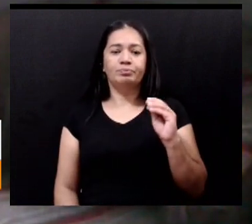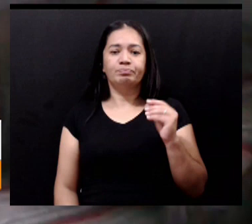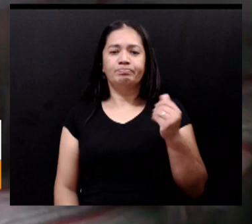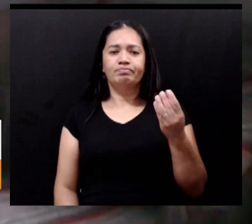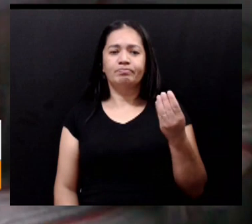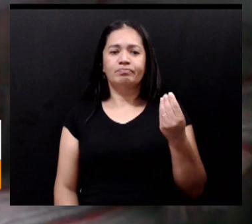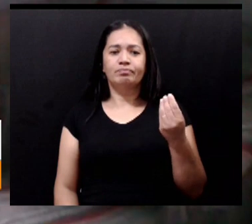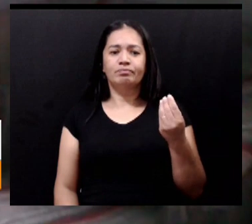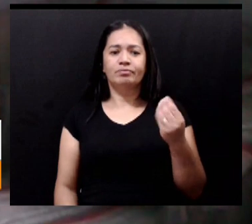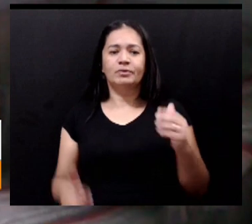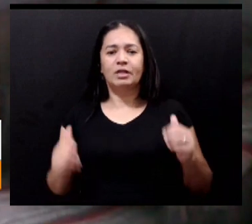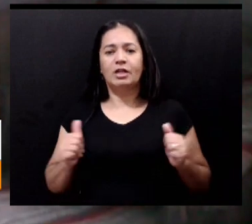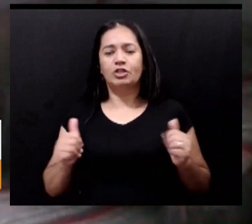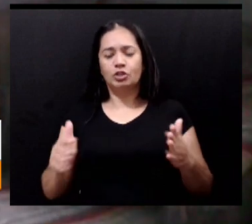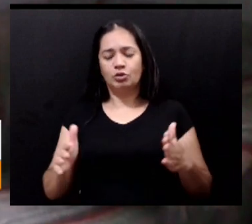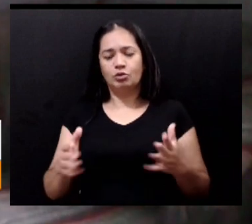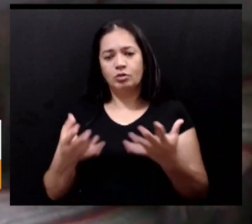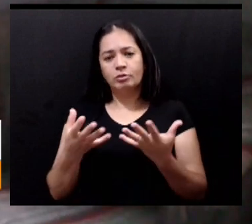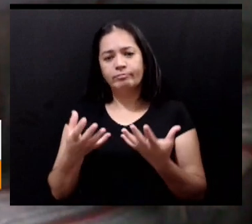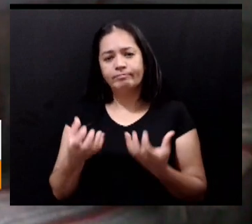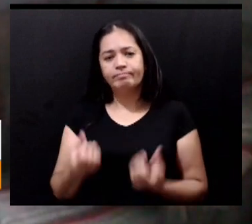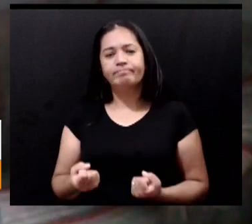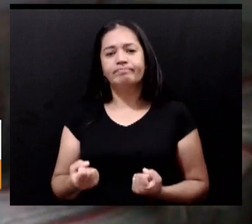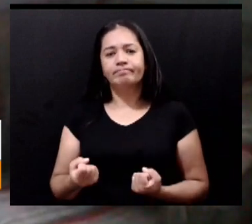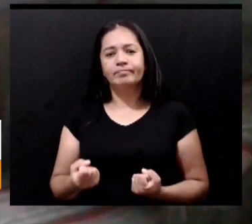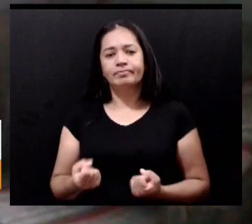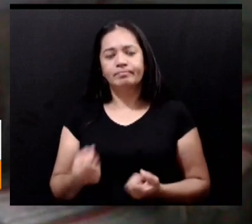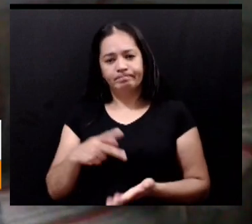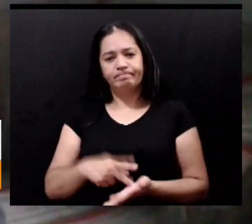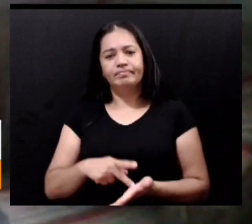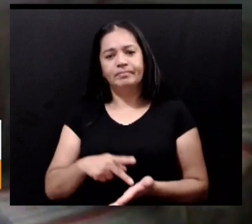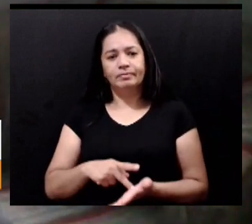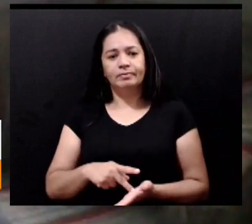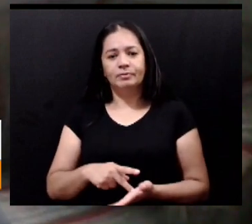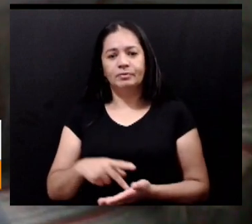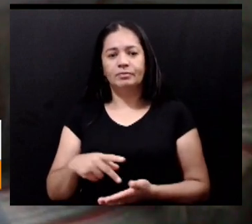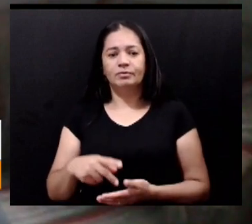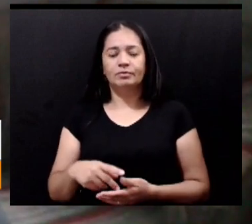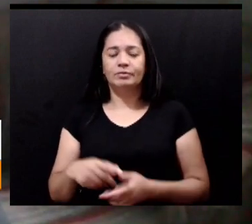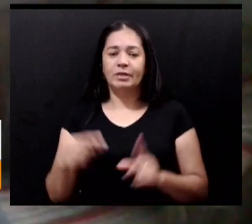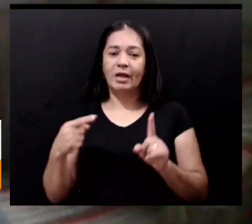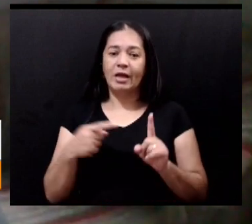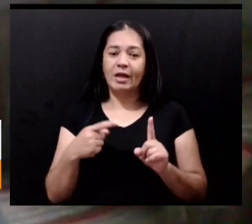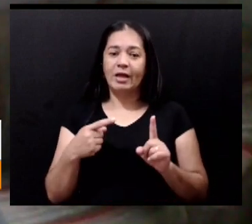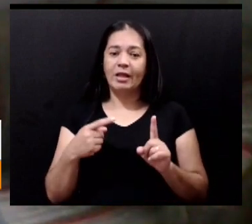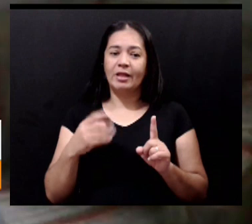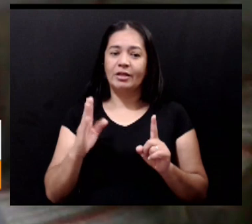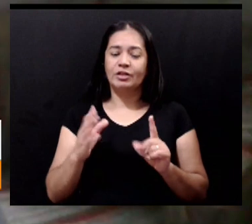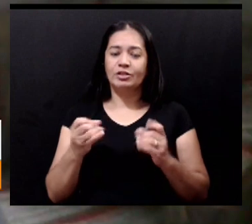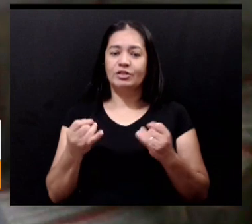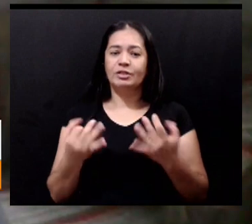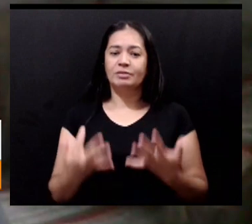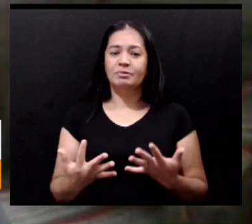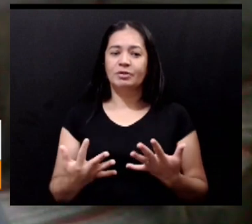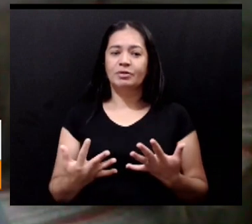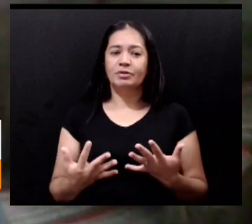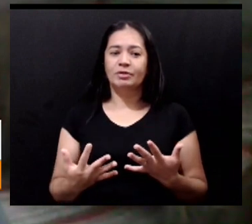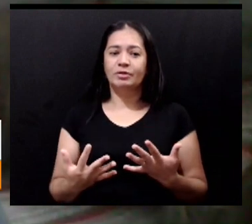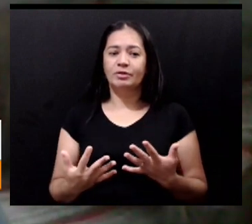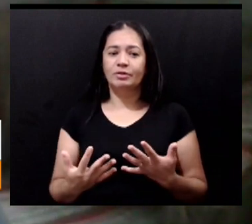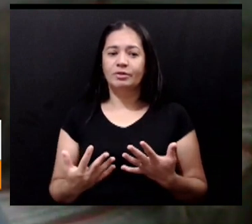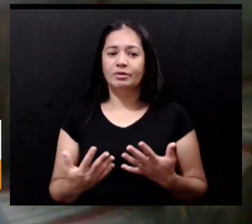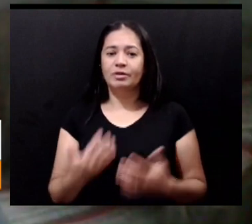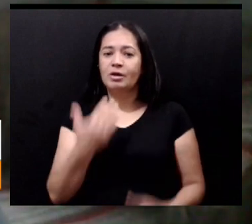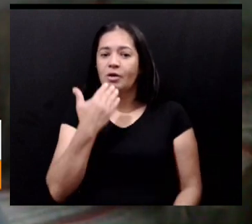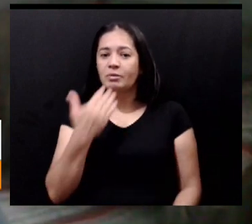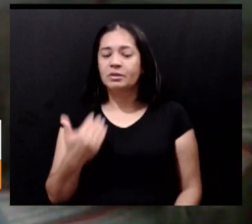acolhimento, de validação. Quando a Júlia contou, recebeu solicitação de mães que queriam